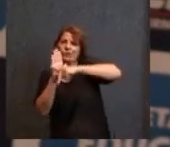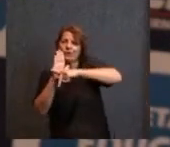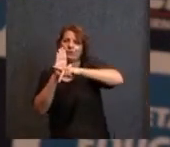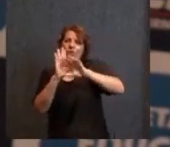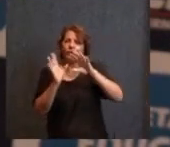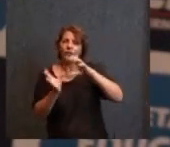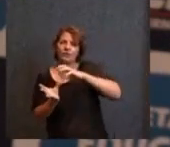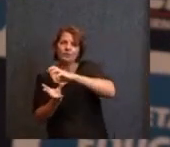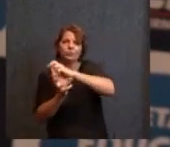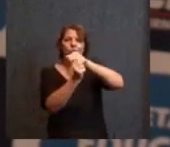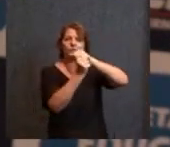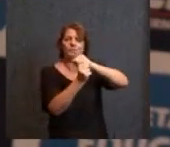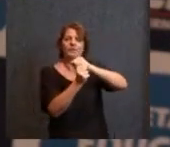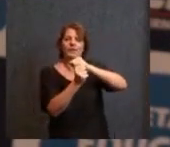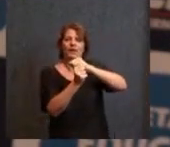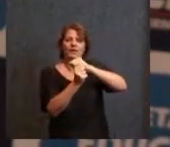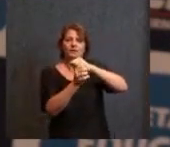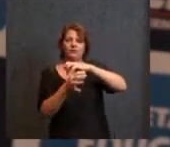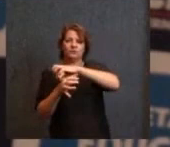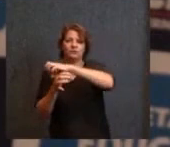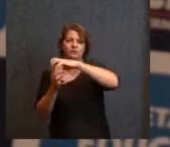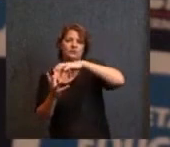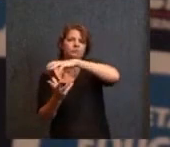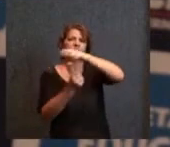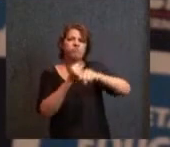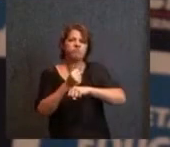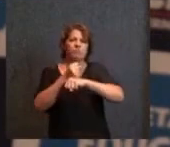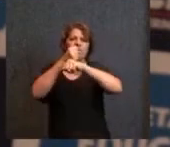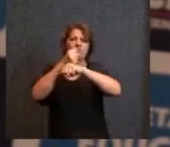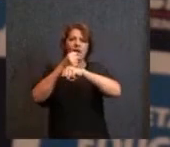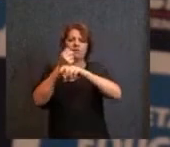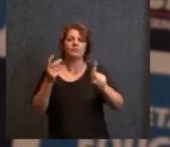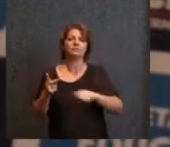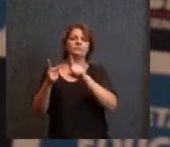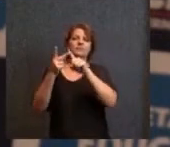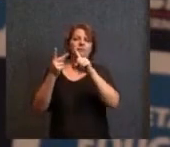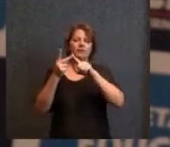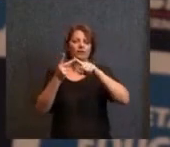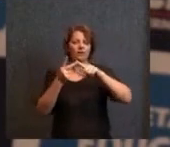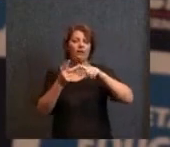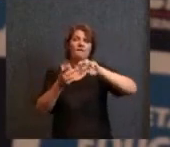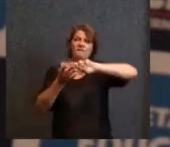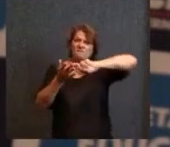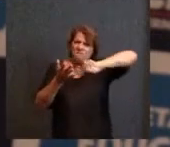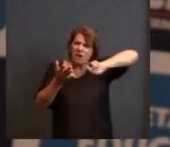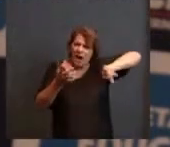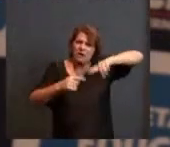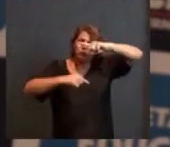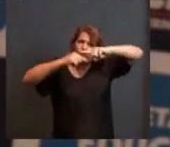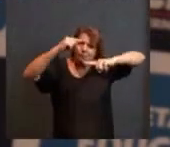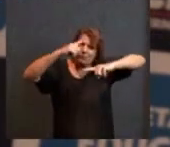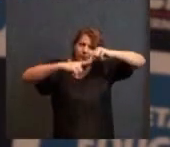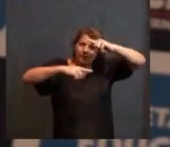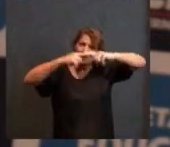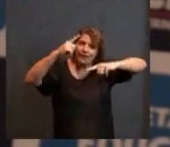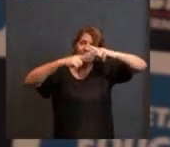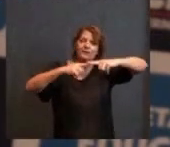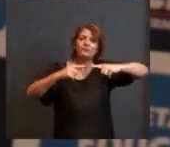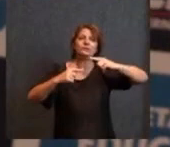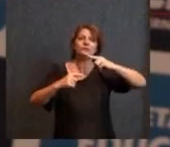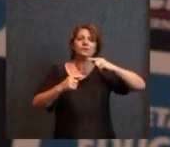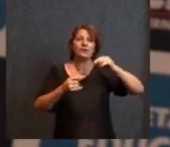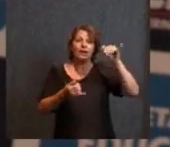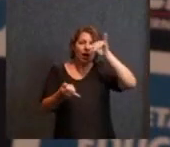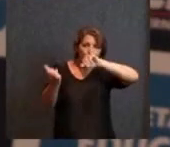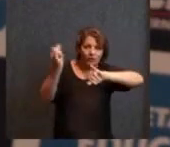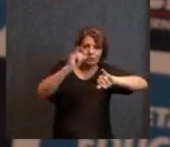vamos agora ter um equipamento maravilhoso que quem já recebeu viu, com mais de 300 itens nos laboratórios de ciências e